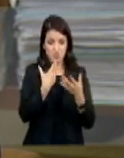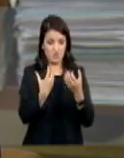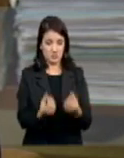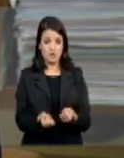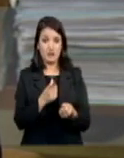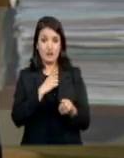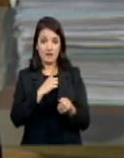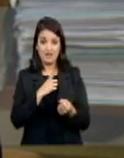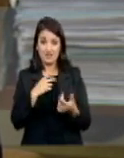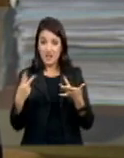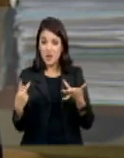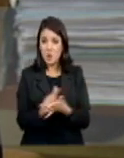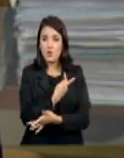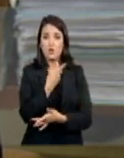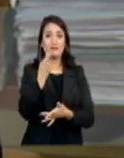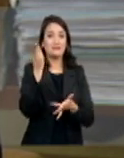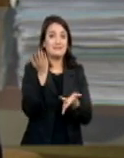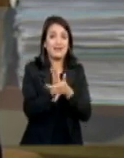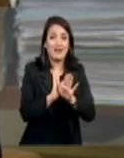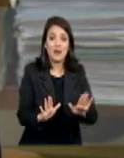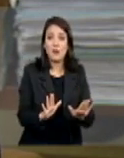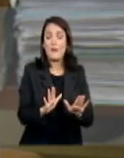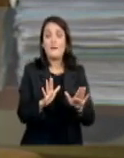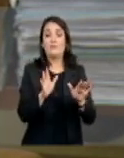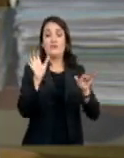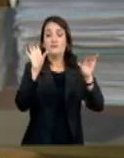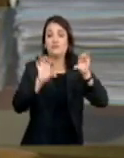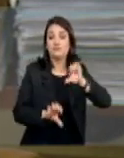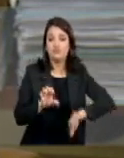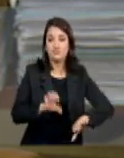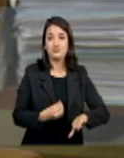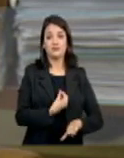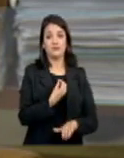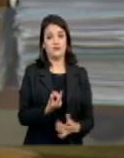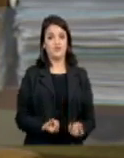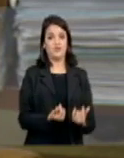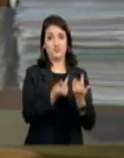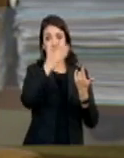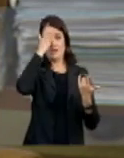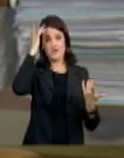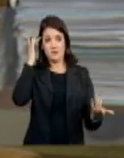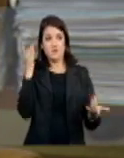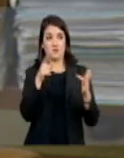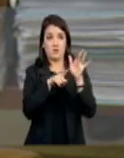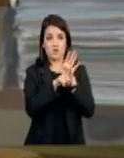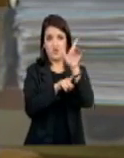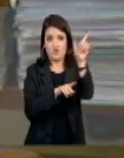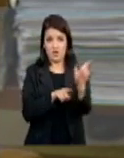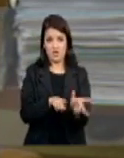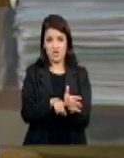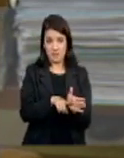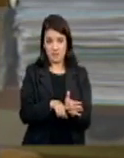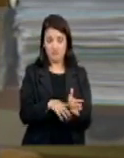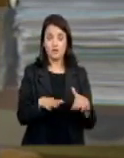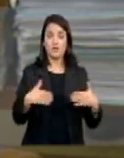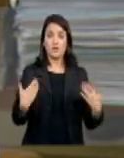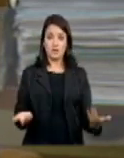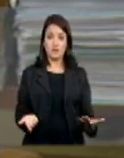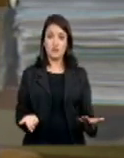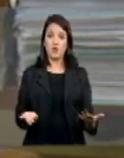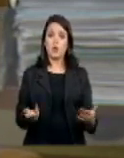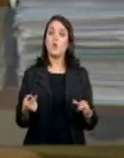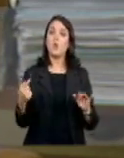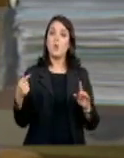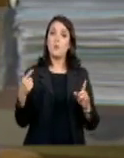inadmissível devassa na vida financeira dos contribuintes e dos investigados o efeito positivo